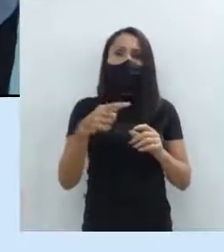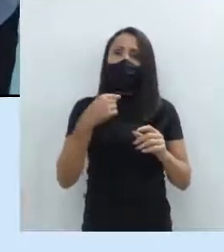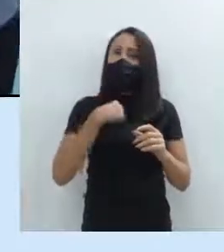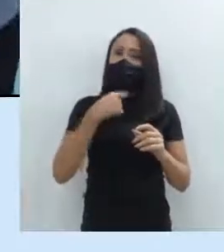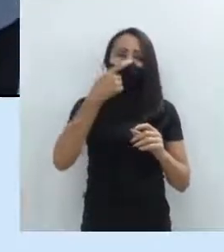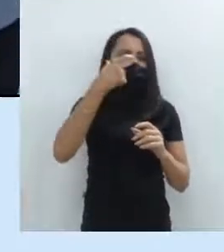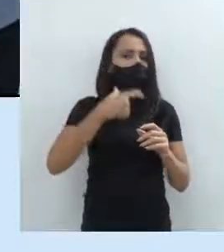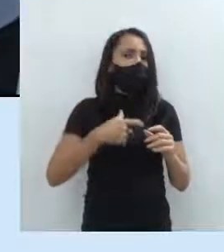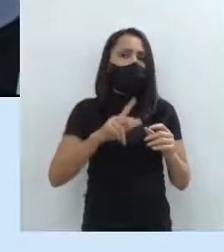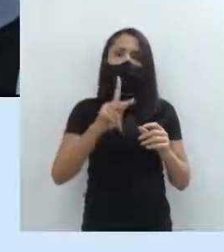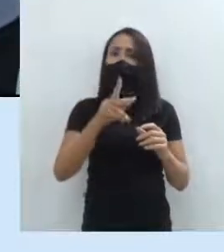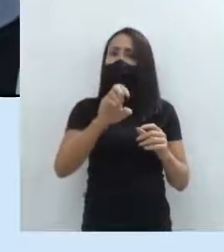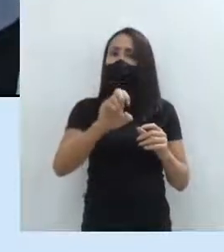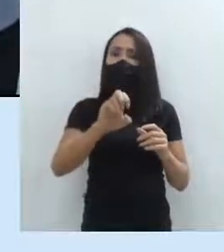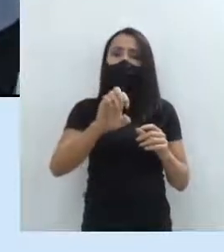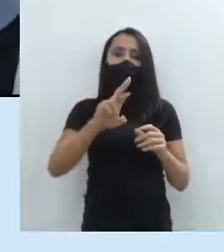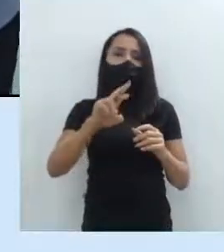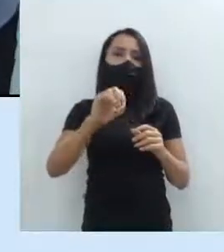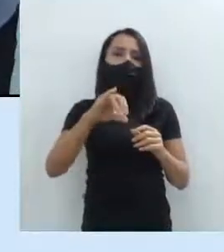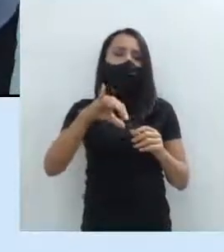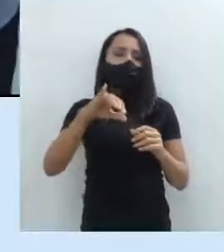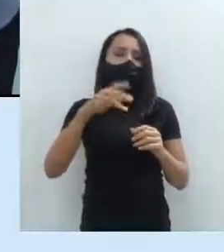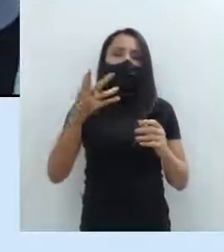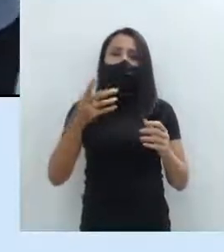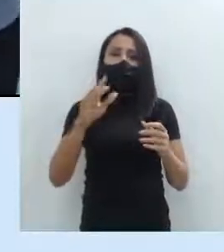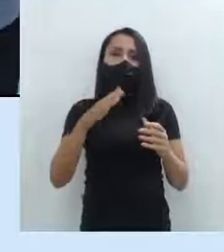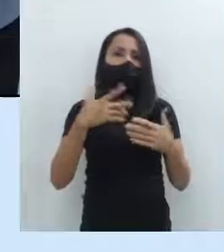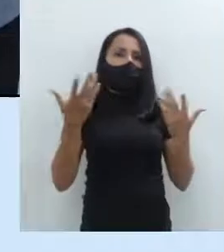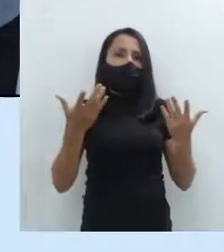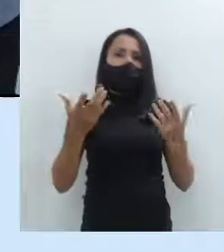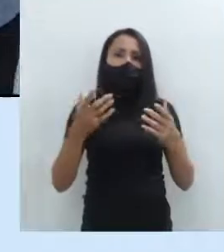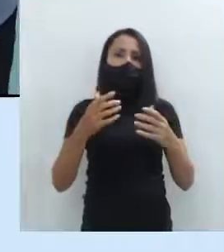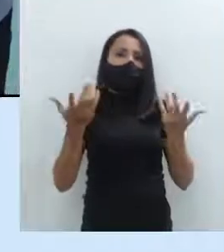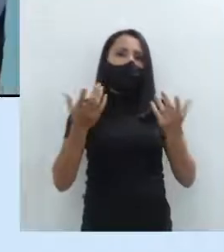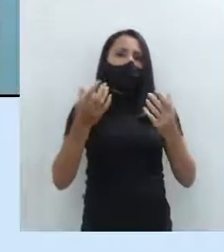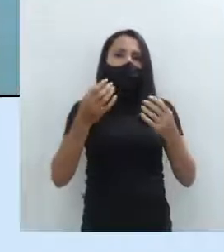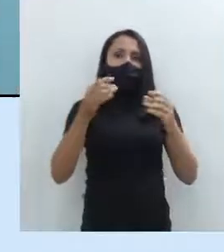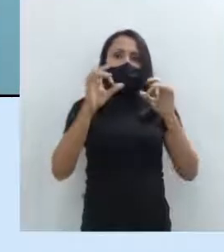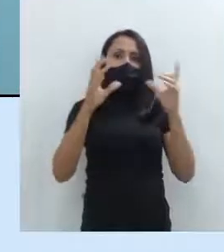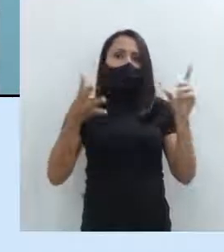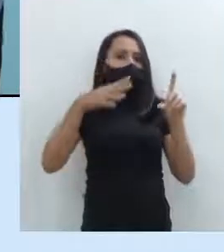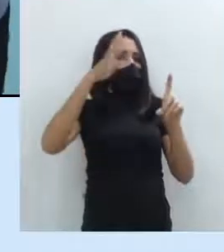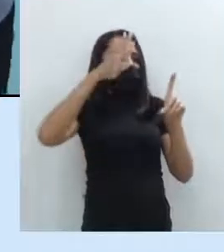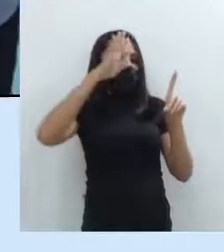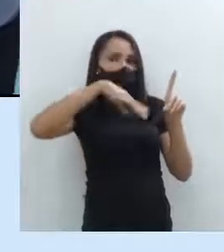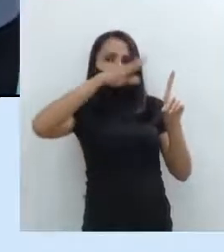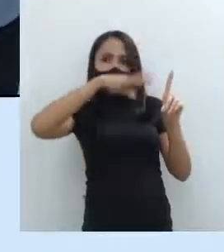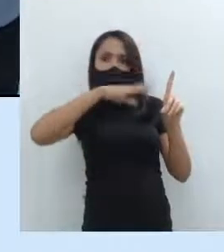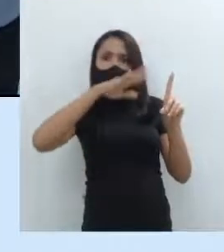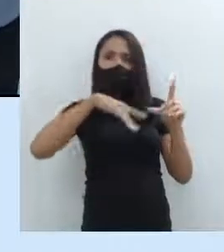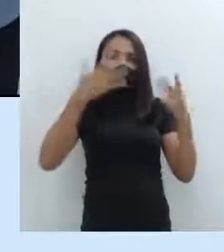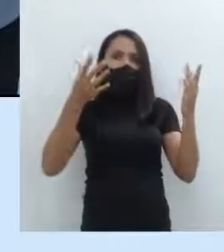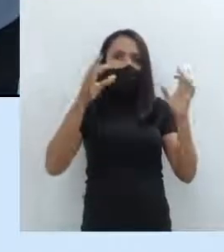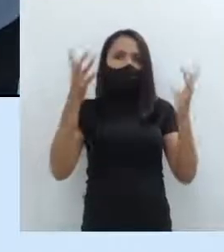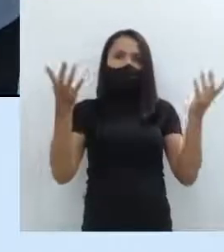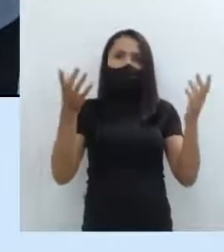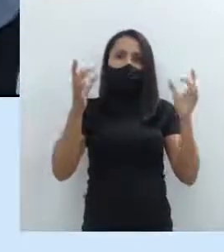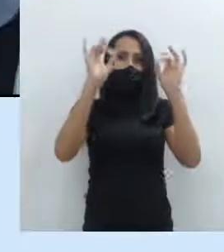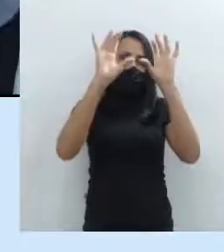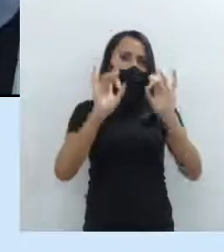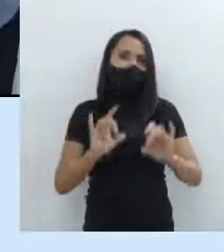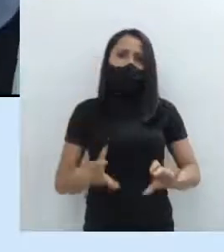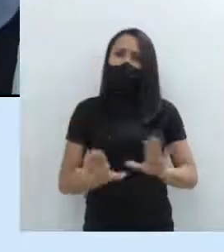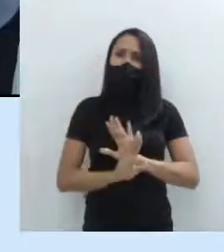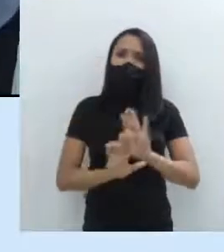um herói. Eu não sou alguém especial. Eu não sou alguém importante. Eu não tenho as forças. Eu